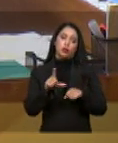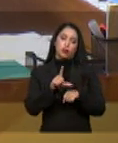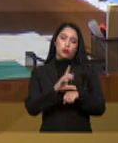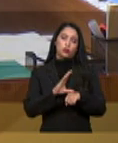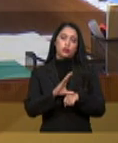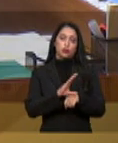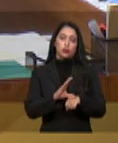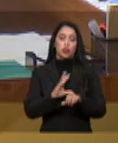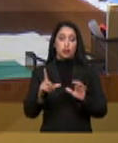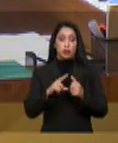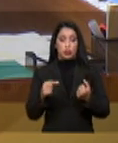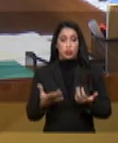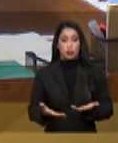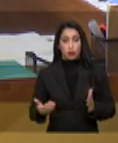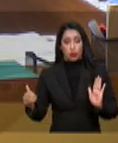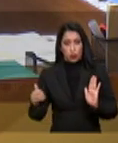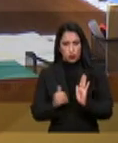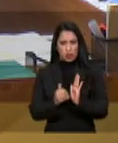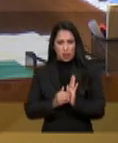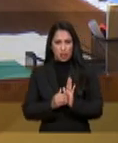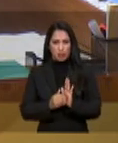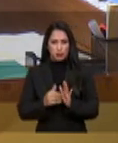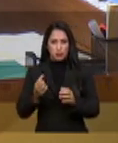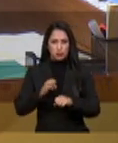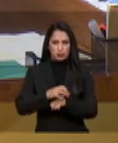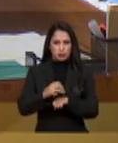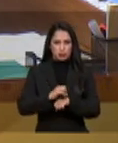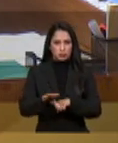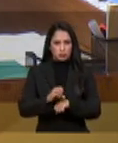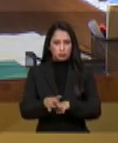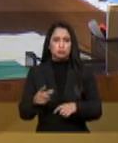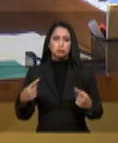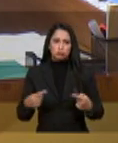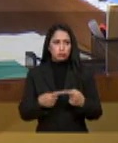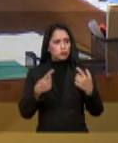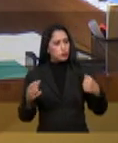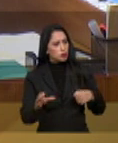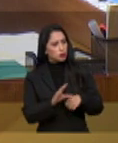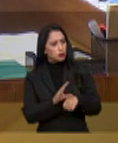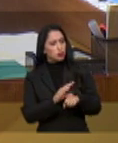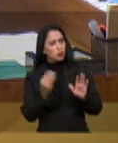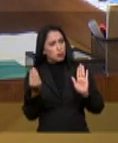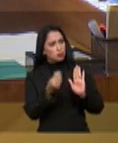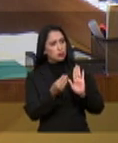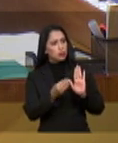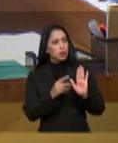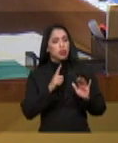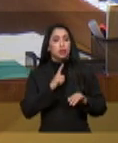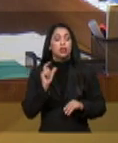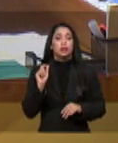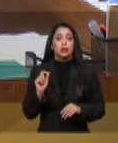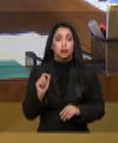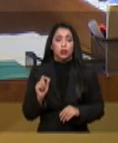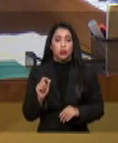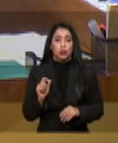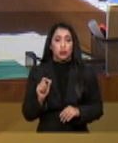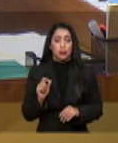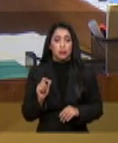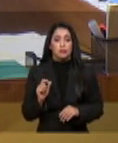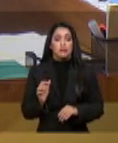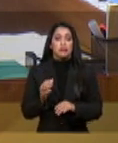questionado. O Senado da República prestou informações nas quais defendeu a constitucionalidade do referido dispositivo, afirmou a insubsistência do alegado